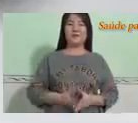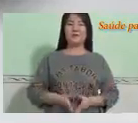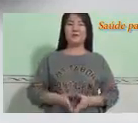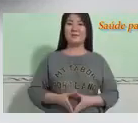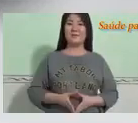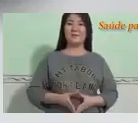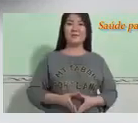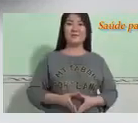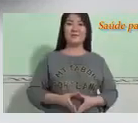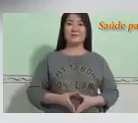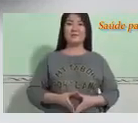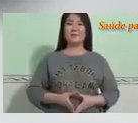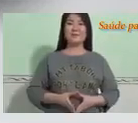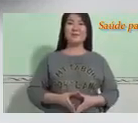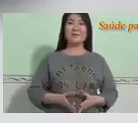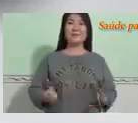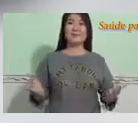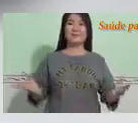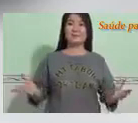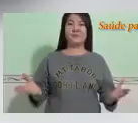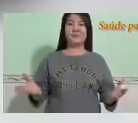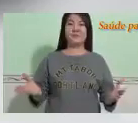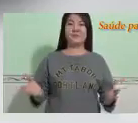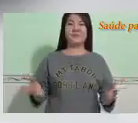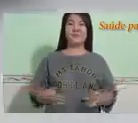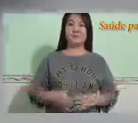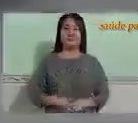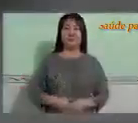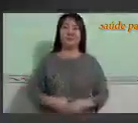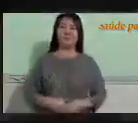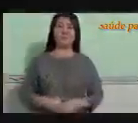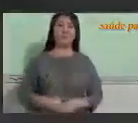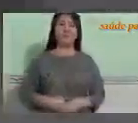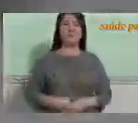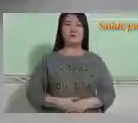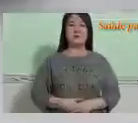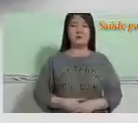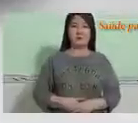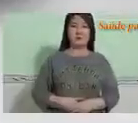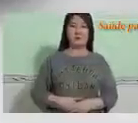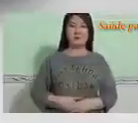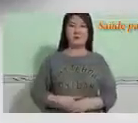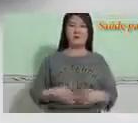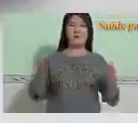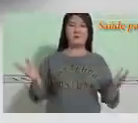Contudo, não deve ser realizada em pessoas que já tiveram um tumor maligno ou durante o tratamento do